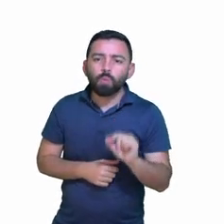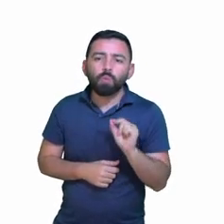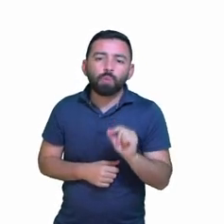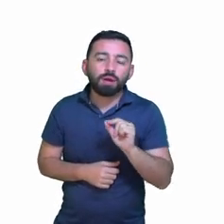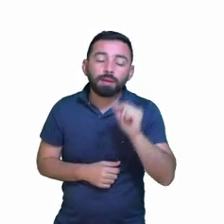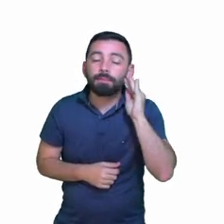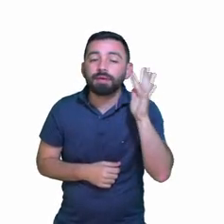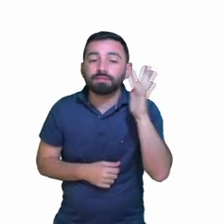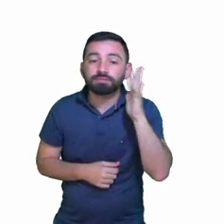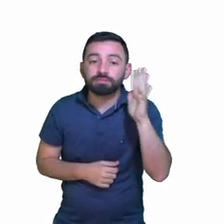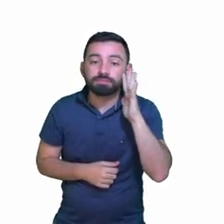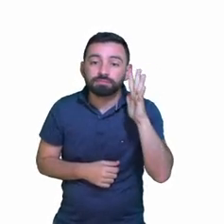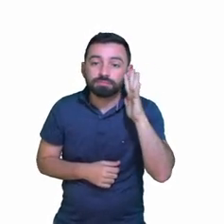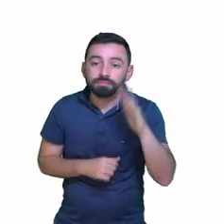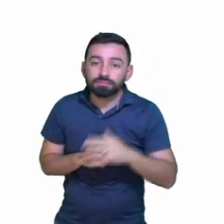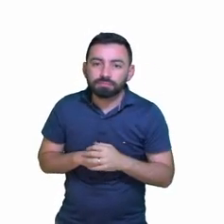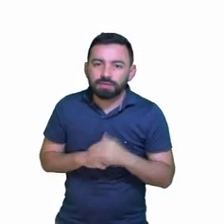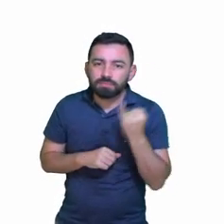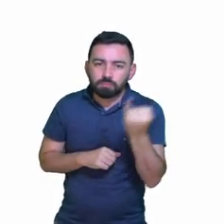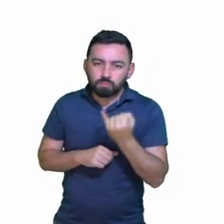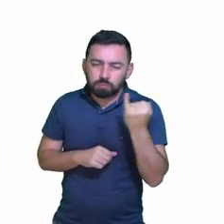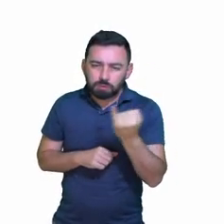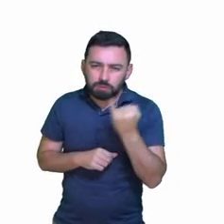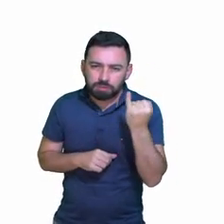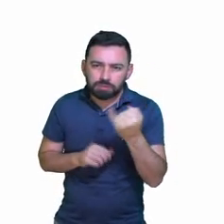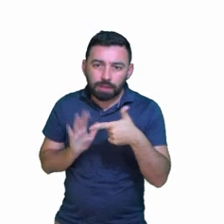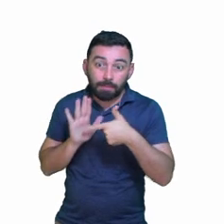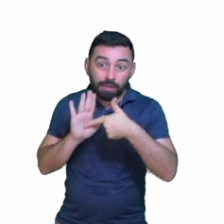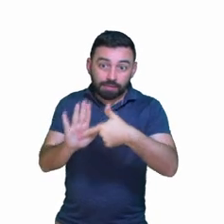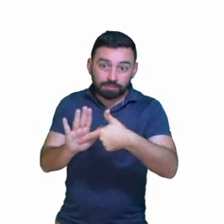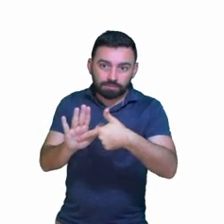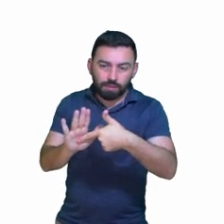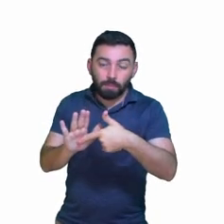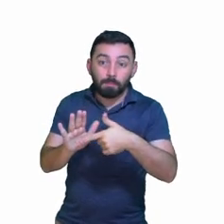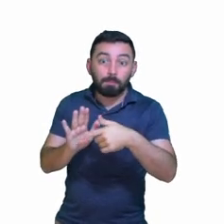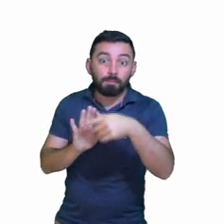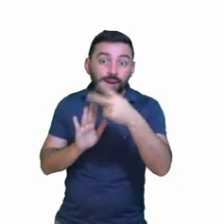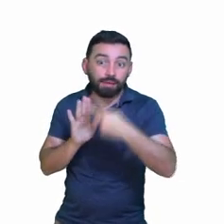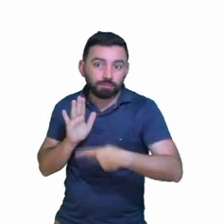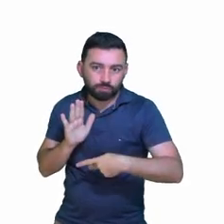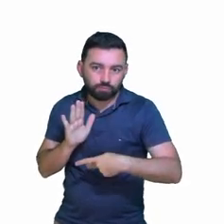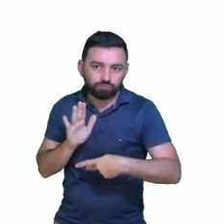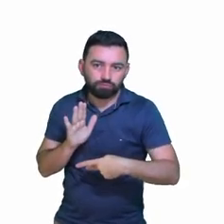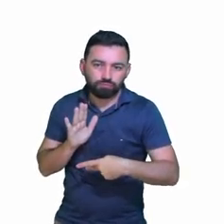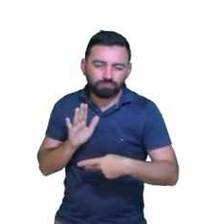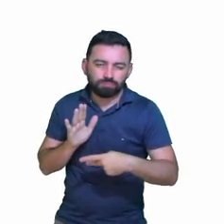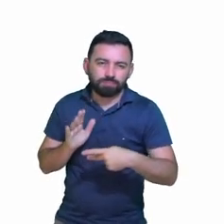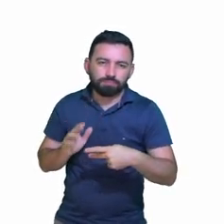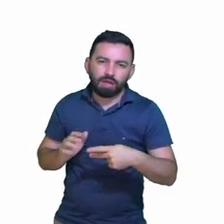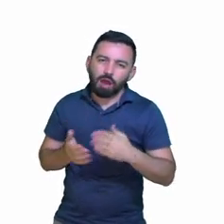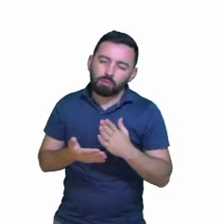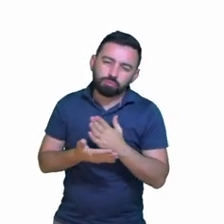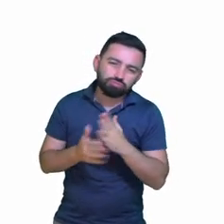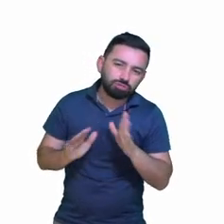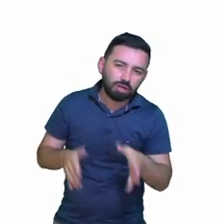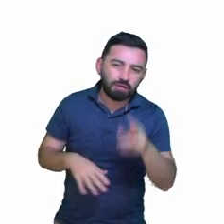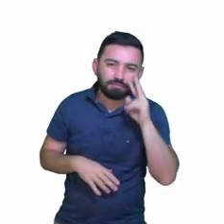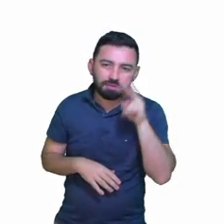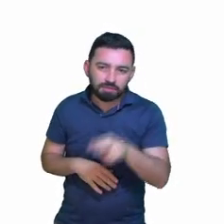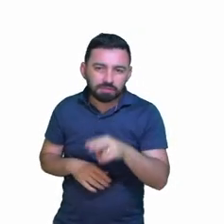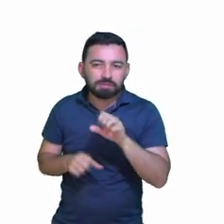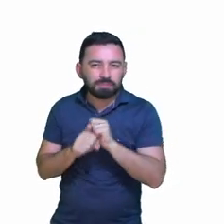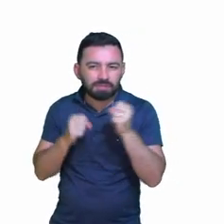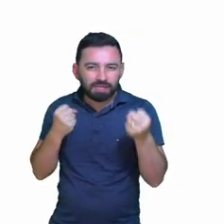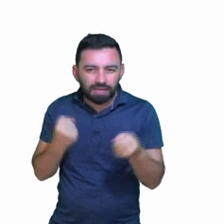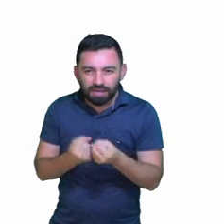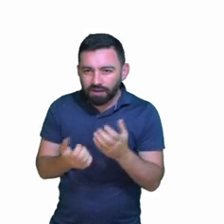pensar aquilo que é importante que apareça no plano de vocês e algumas coisas eu já vi aqui no nosso seminário as pessoas